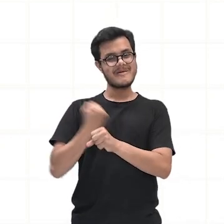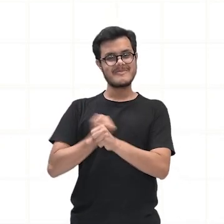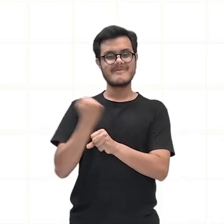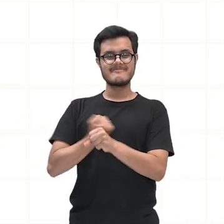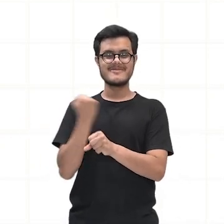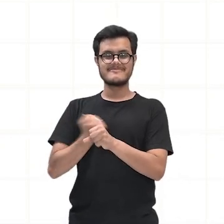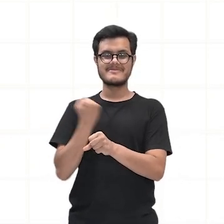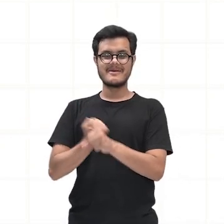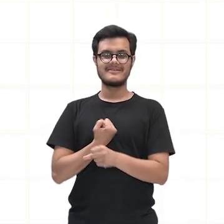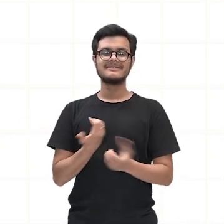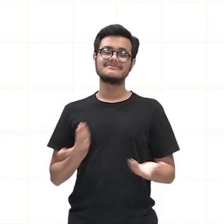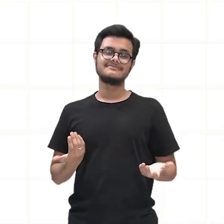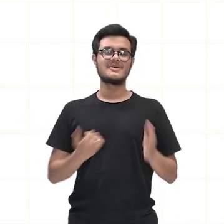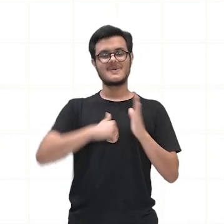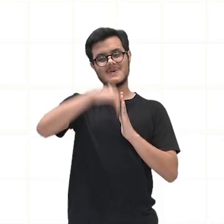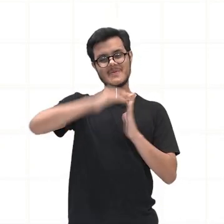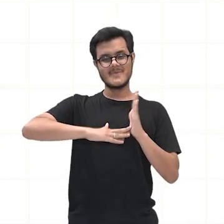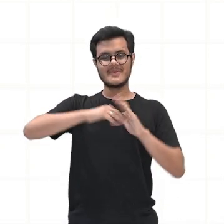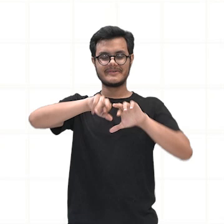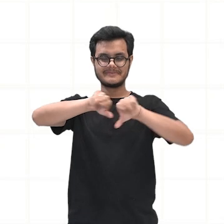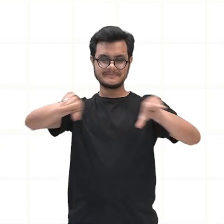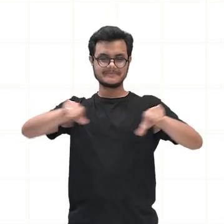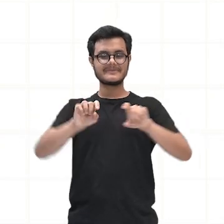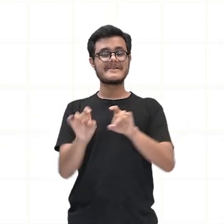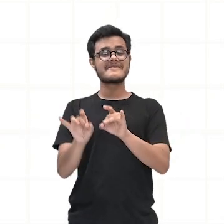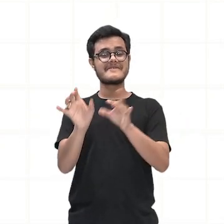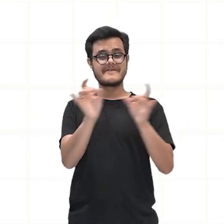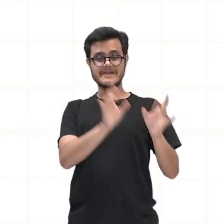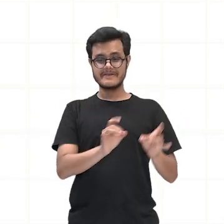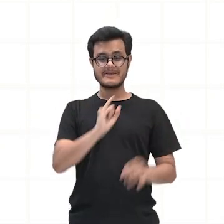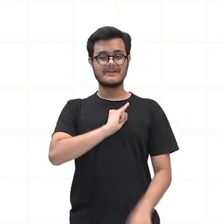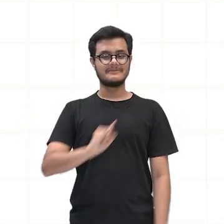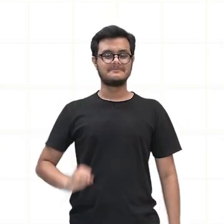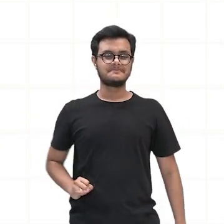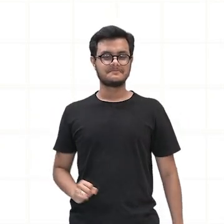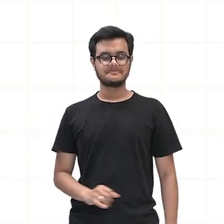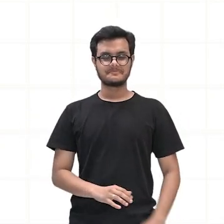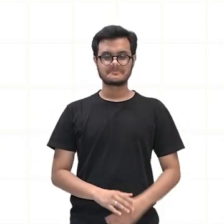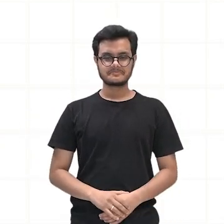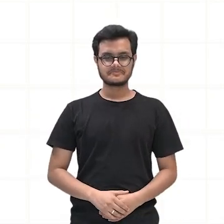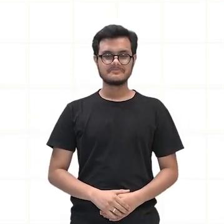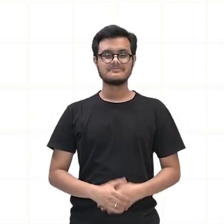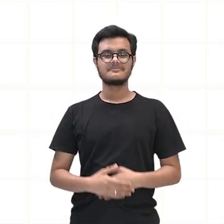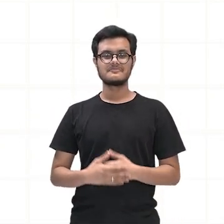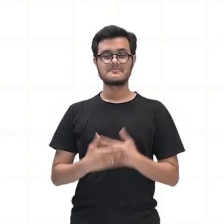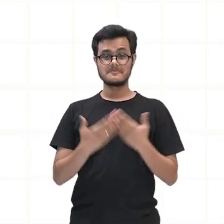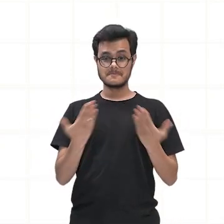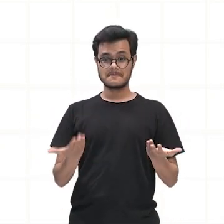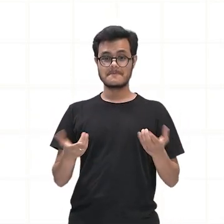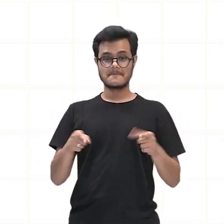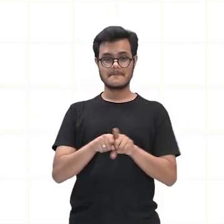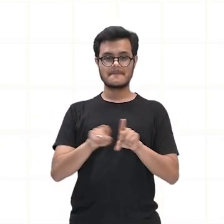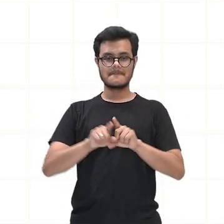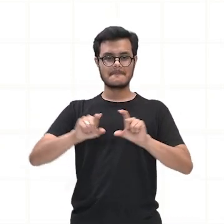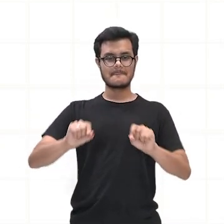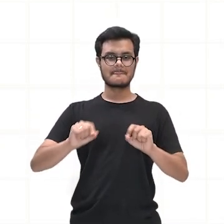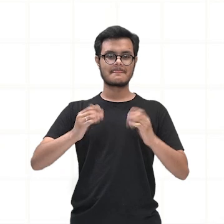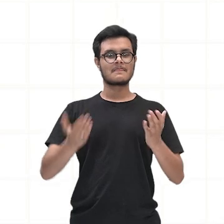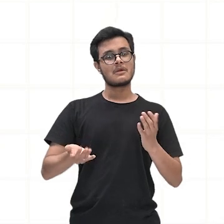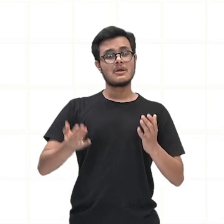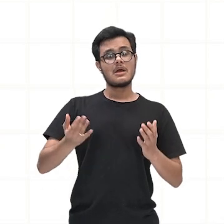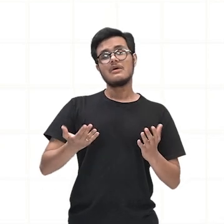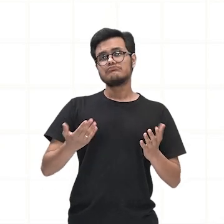desses quadros, dessas pinturas que eram vendidas pelo Império, tá? Essas representações visuais eram uma